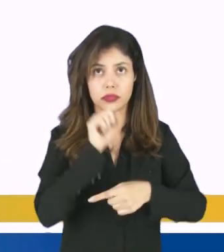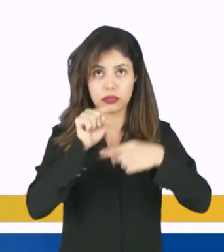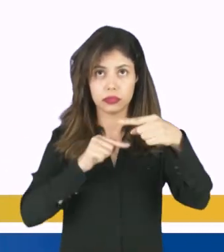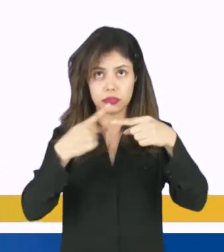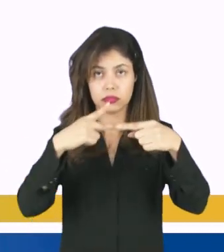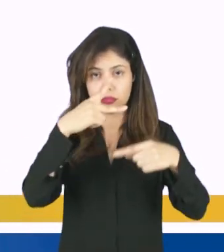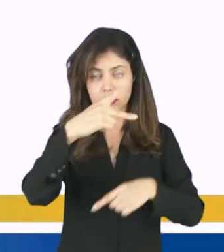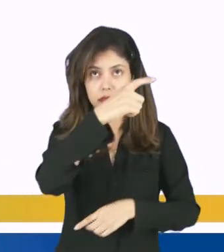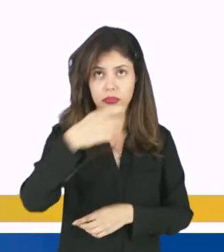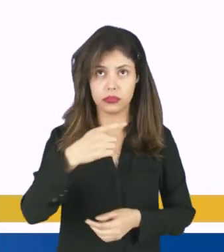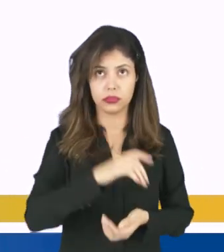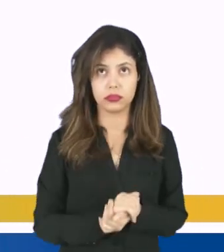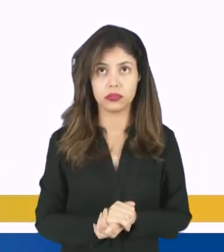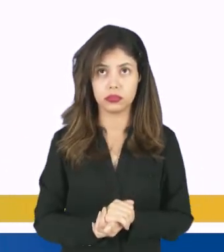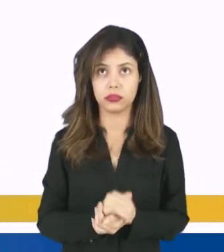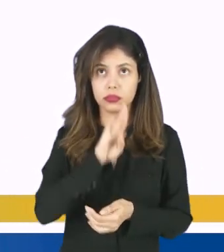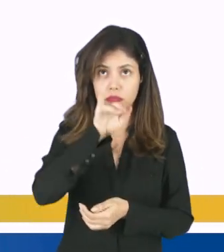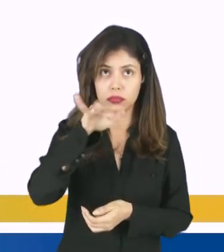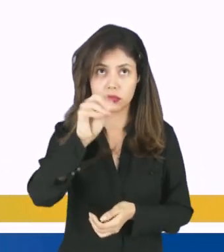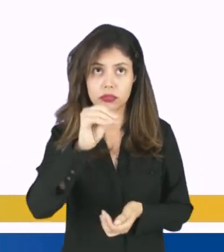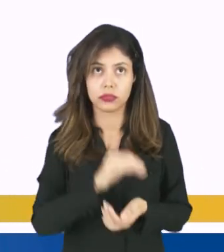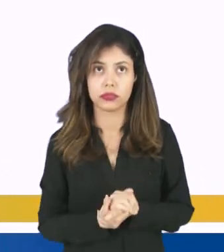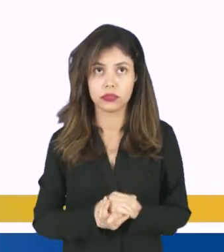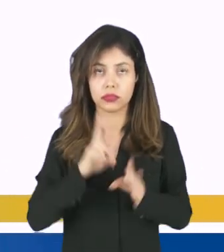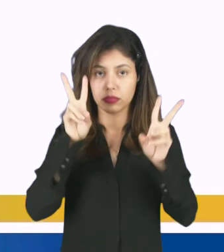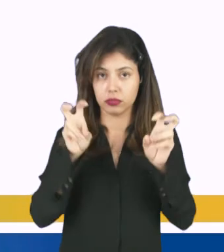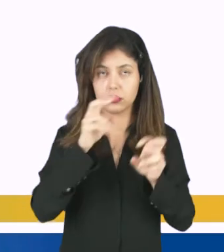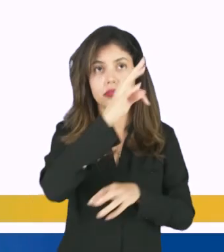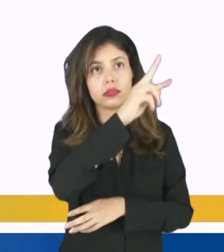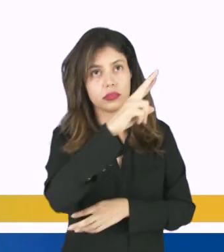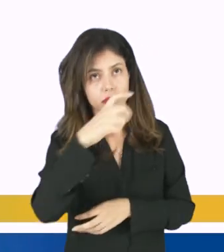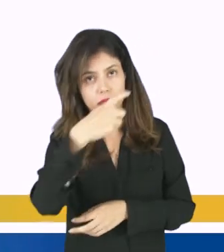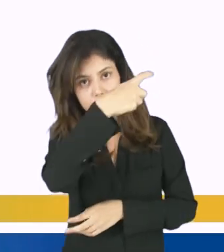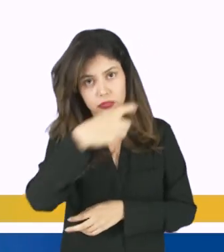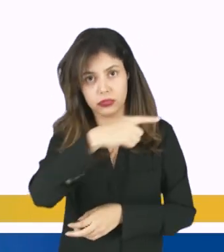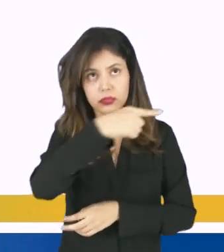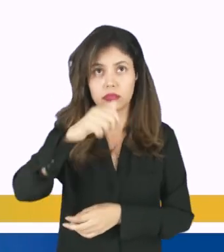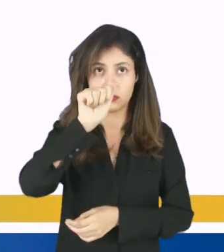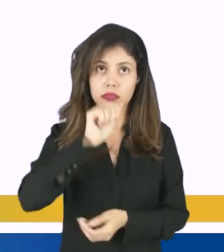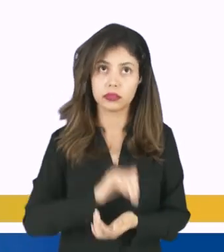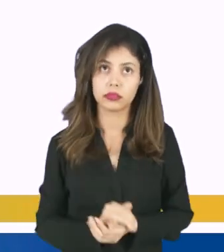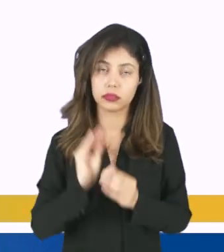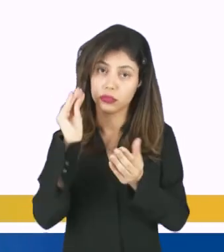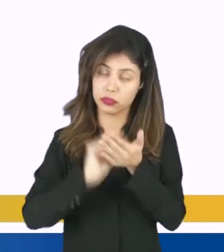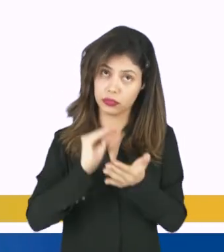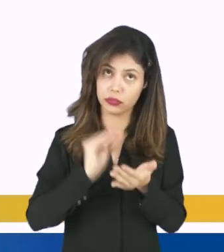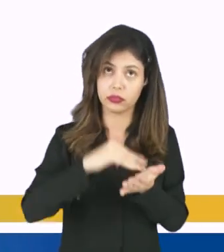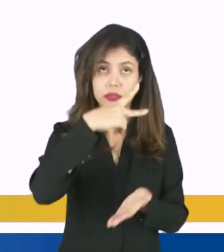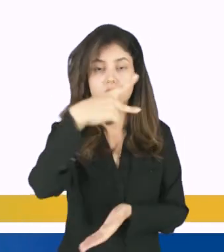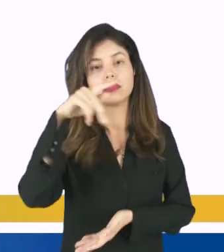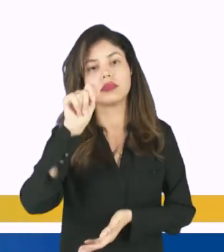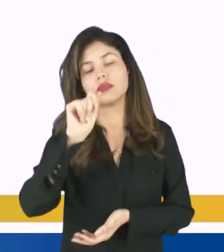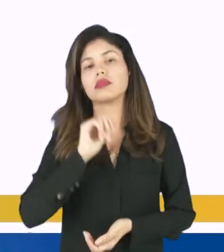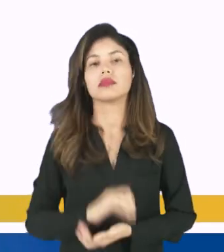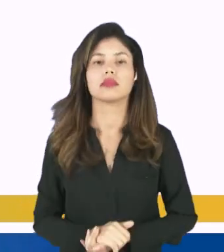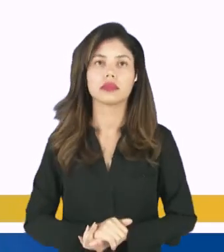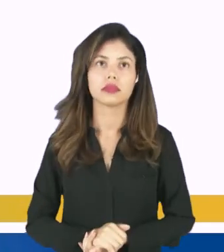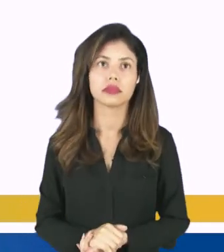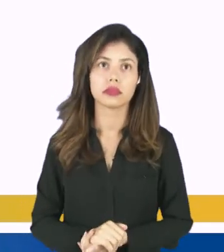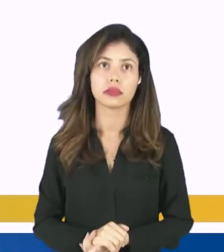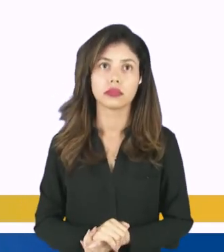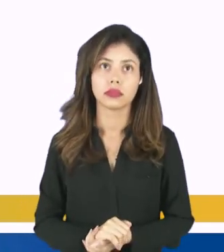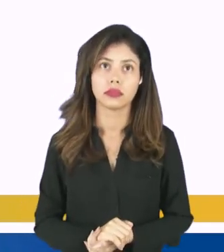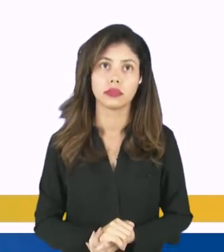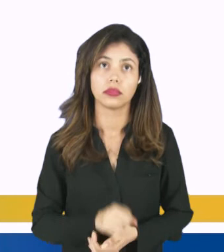mais R, nós teremos a seguinte situação, fazendo que o x é igual